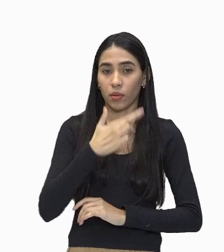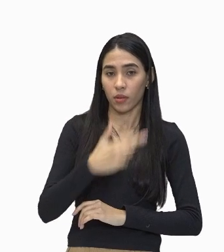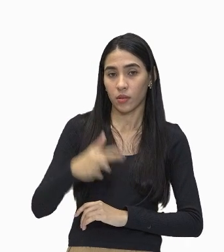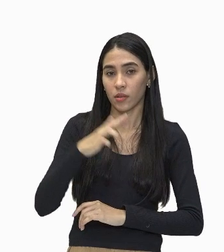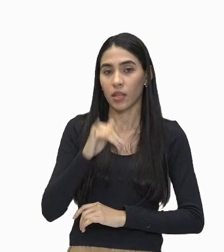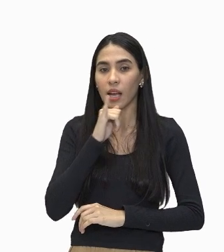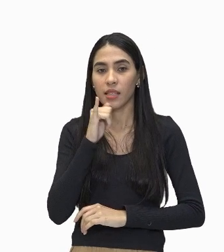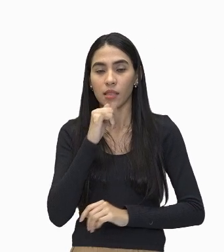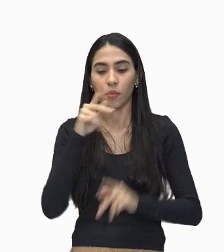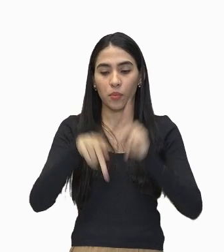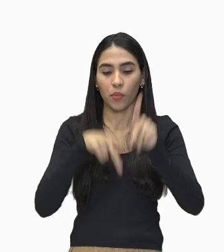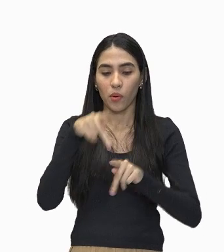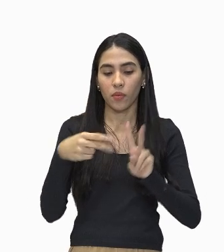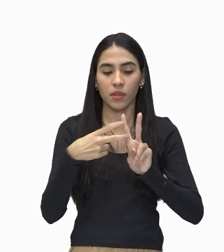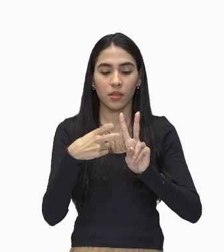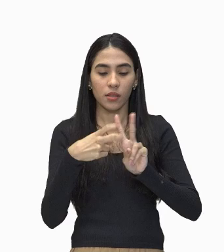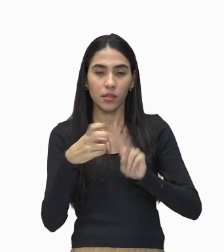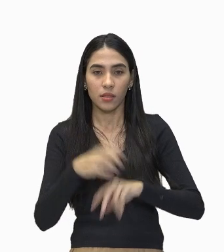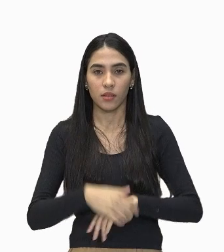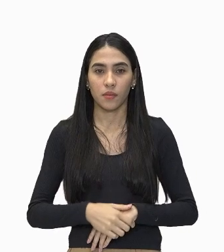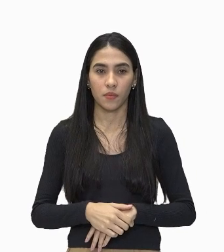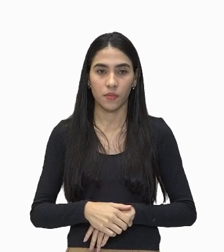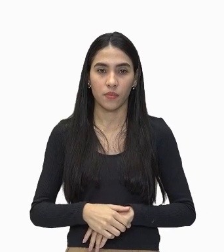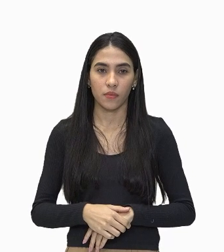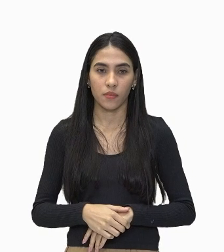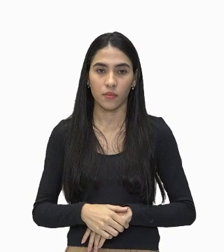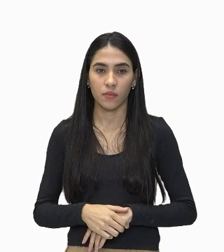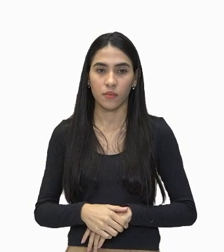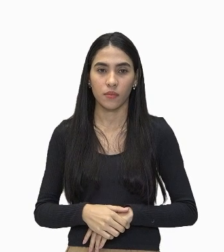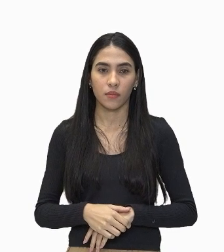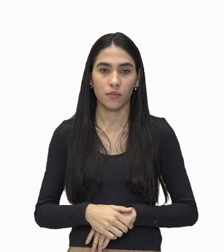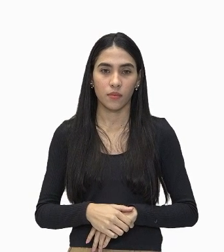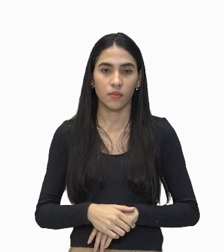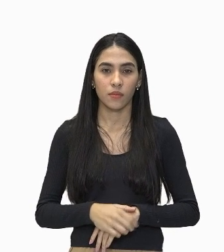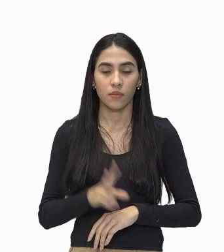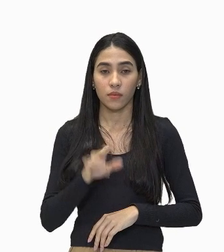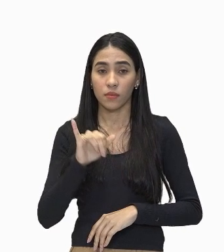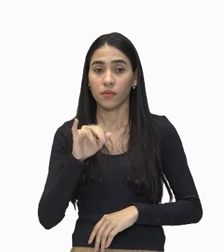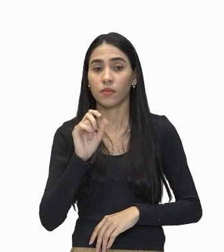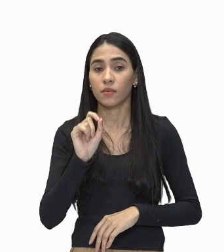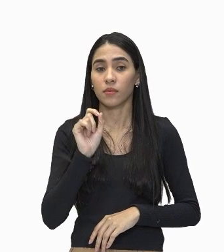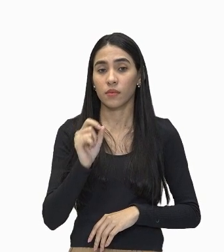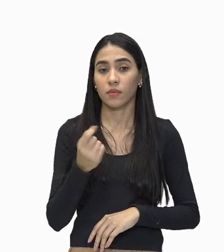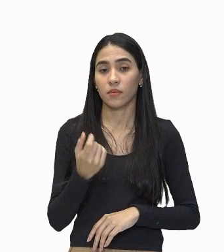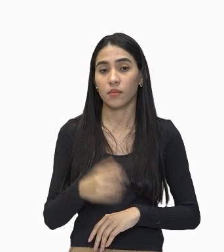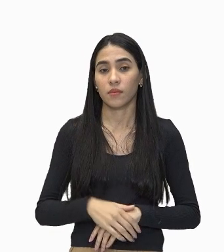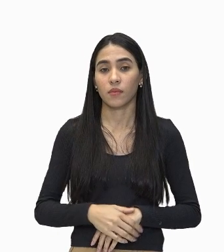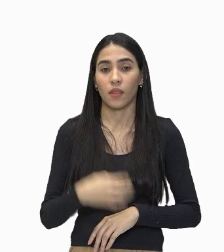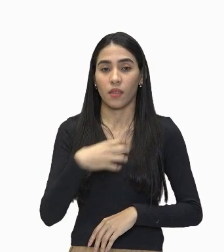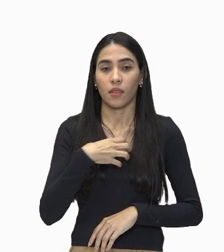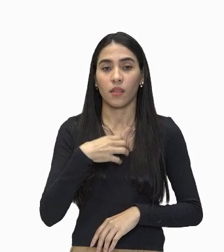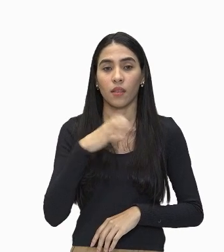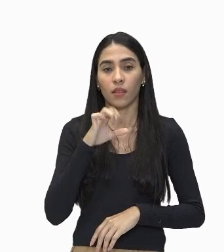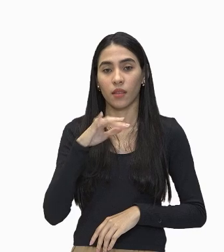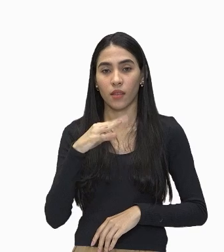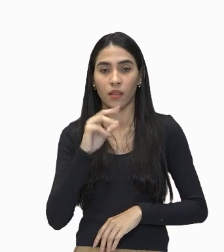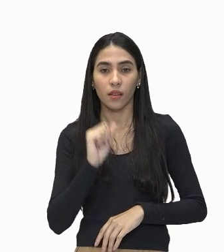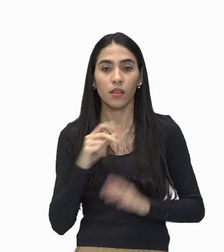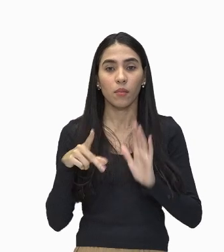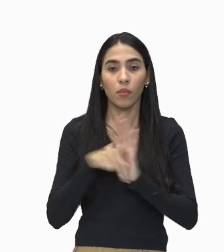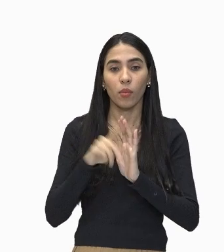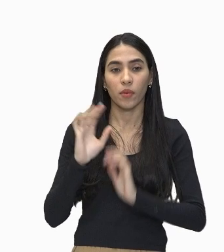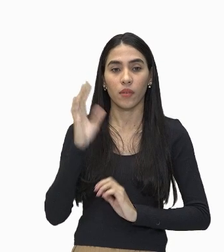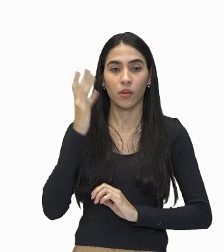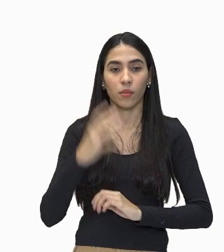povos indígenas, o fenômeno religioso dos povos indígenas, ela irá buscar a essência desse